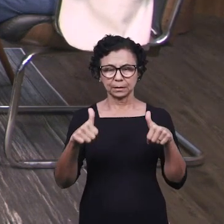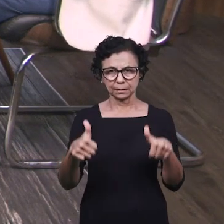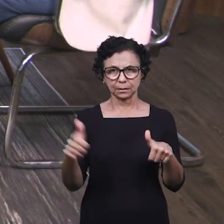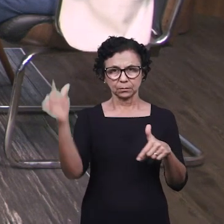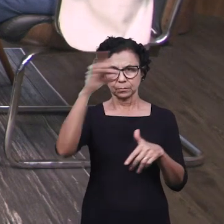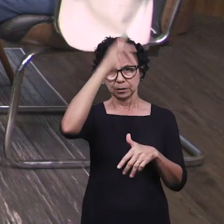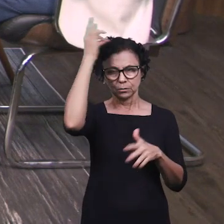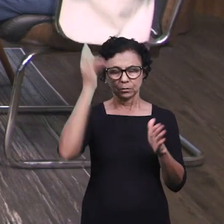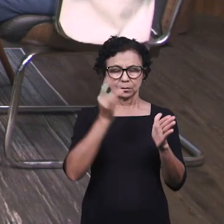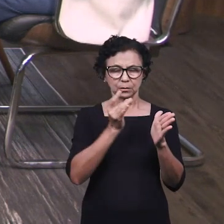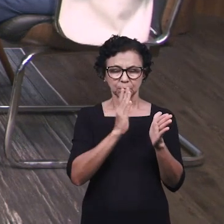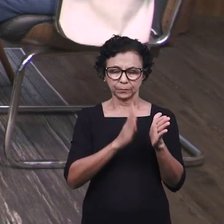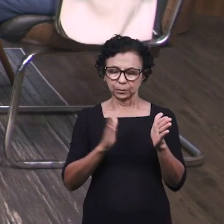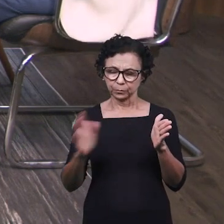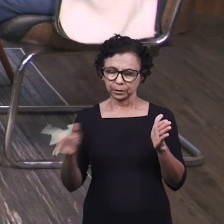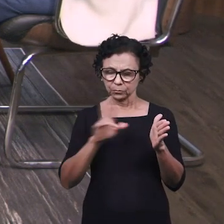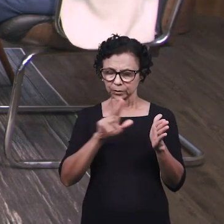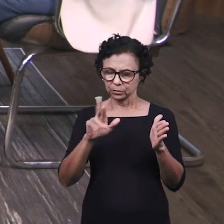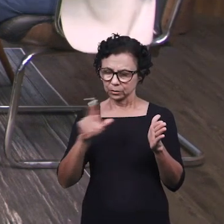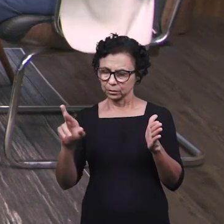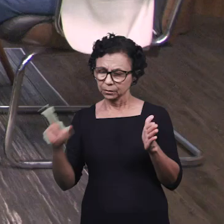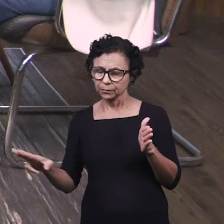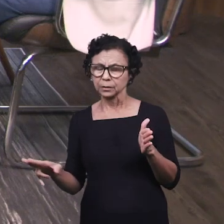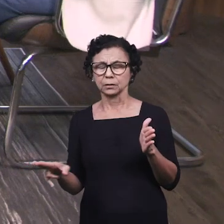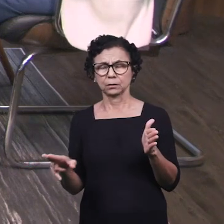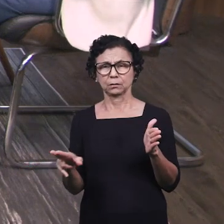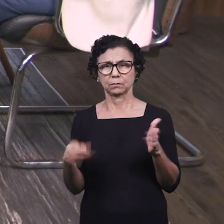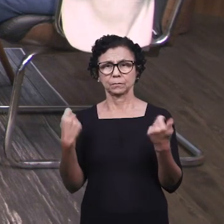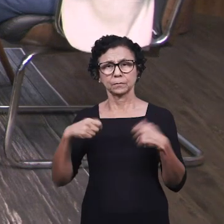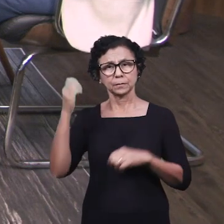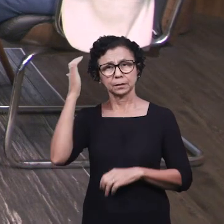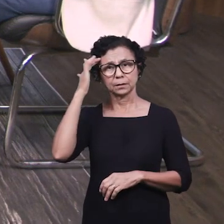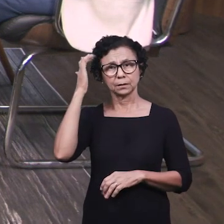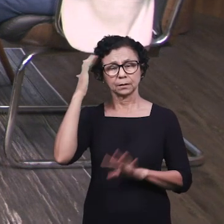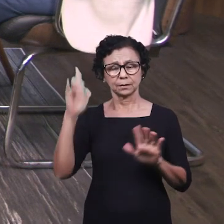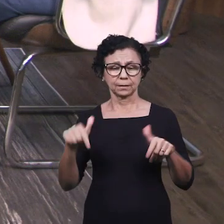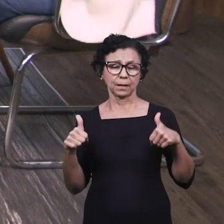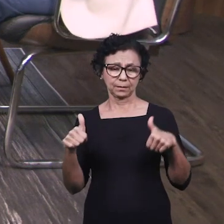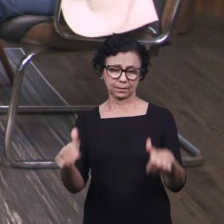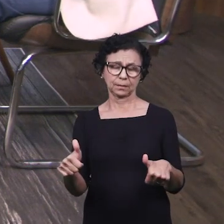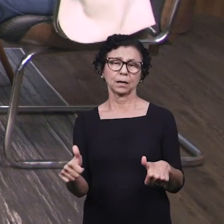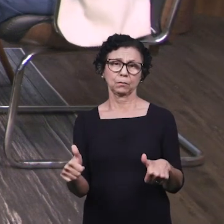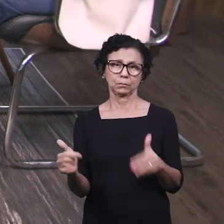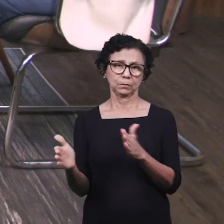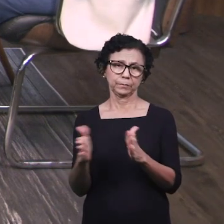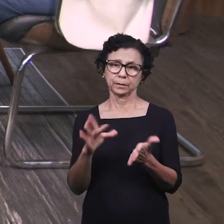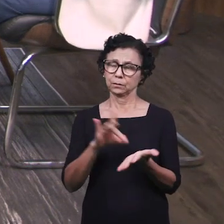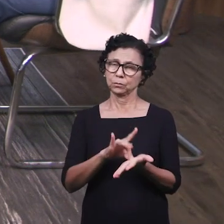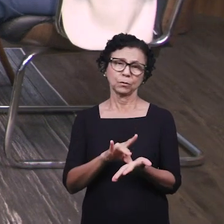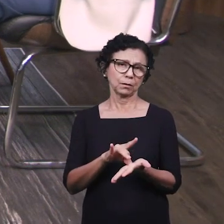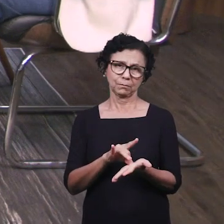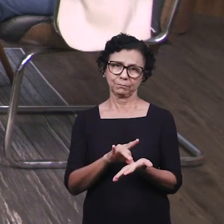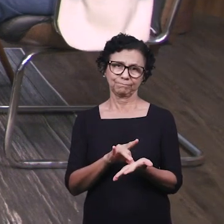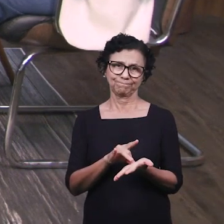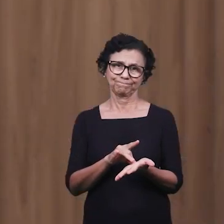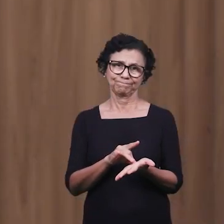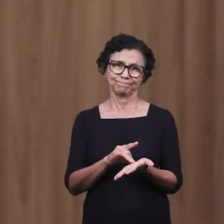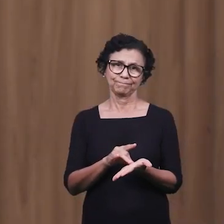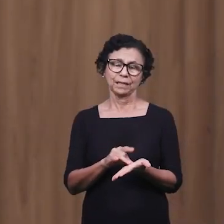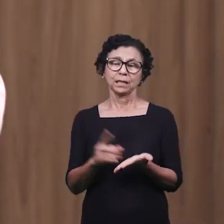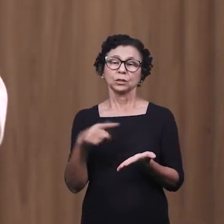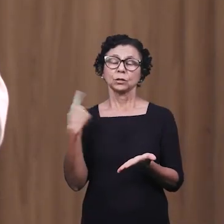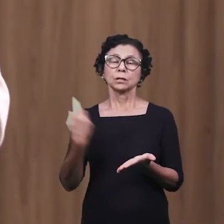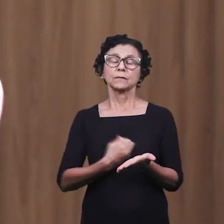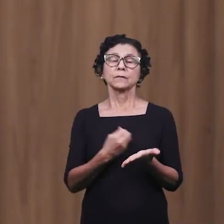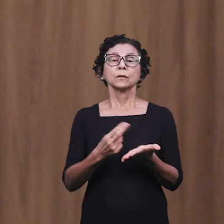do Espírito Santo e agora nós temos que entender que a operação é essa. Nesse período que estamos vivendo. Em que carta nós